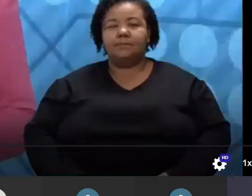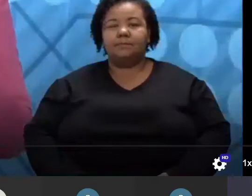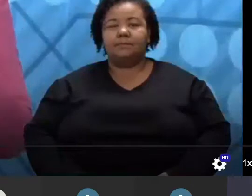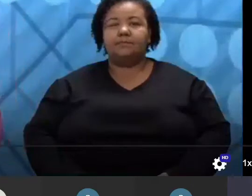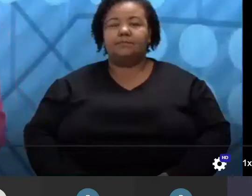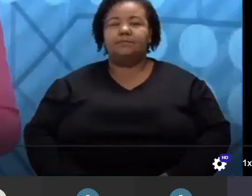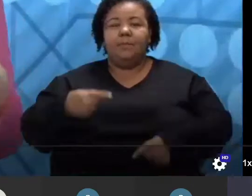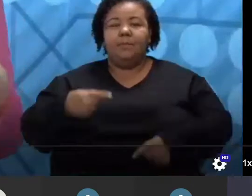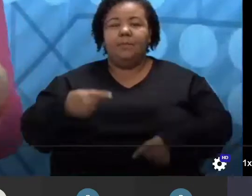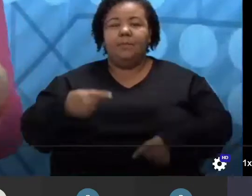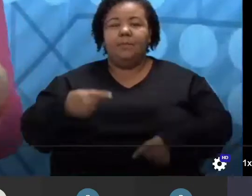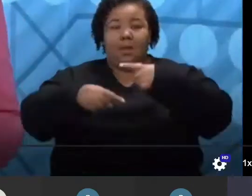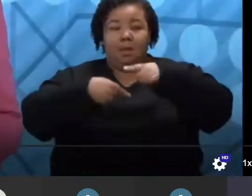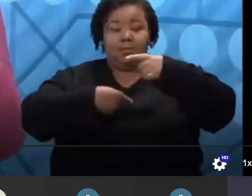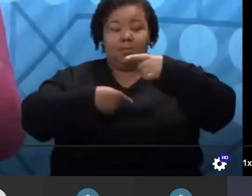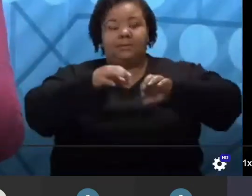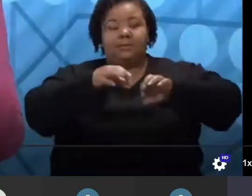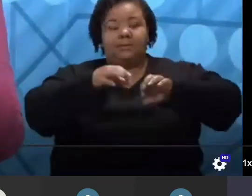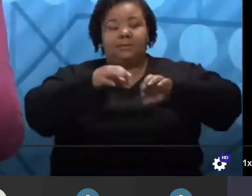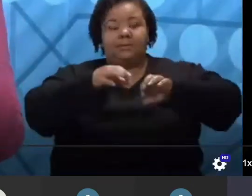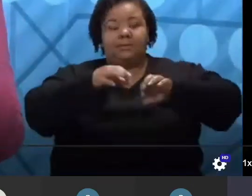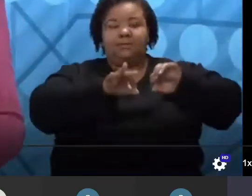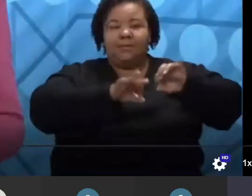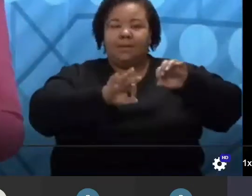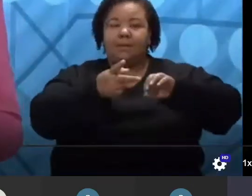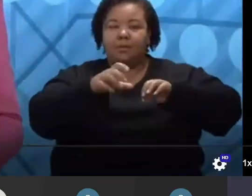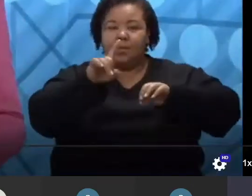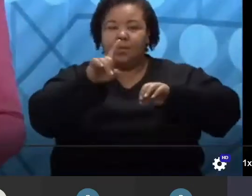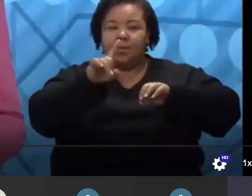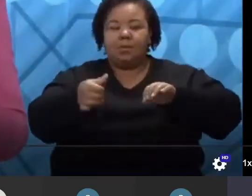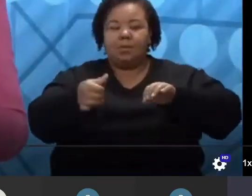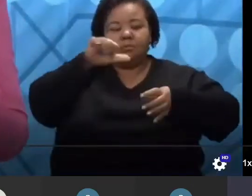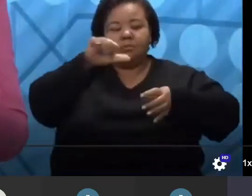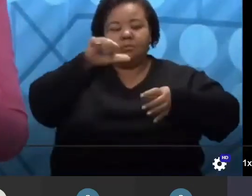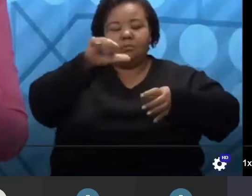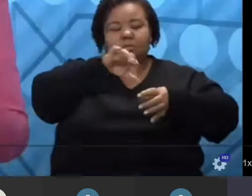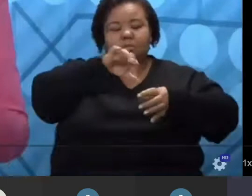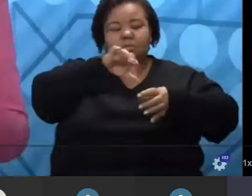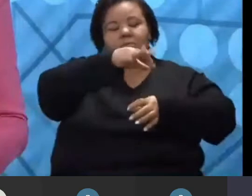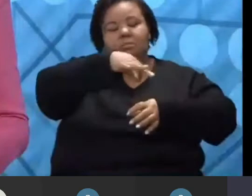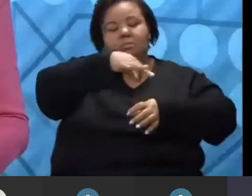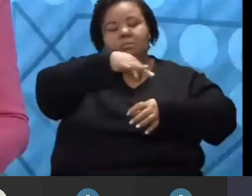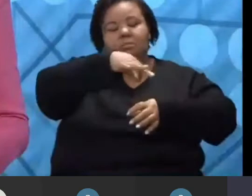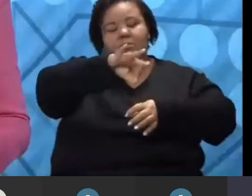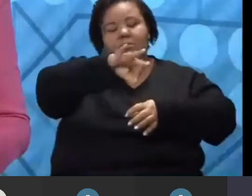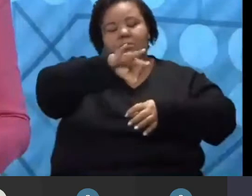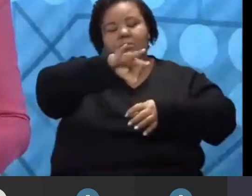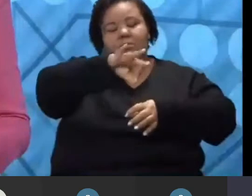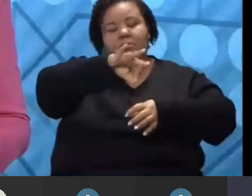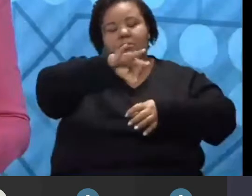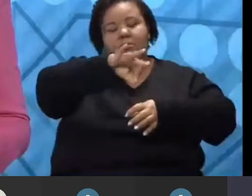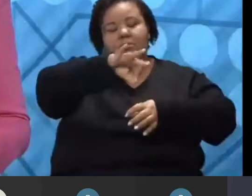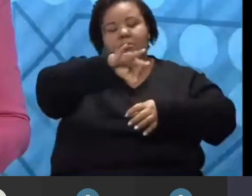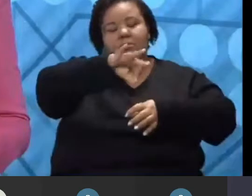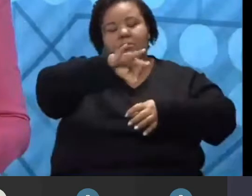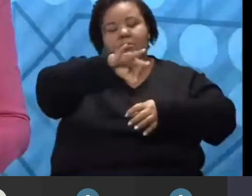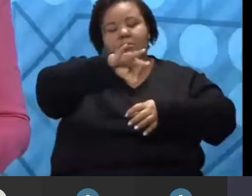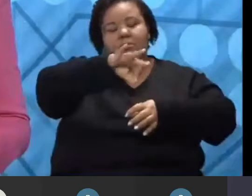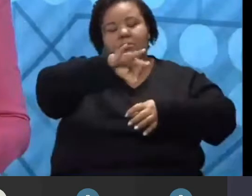Bom, após o preparo desse meio, então, nesse primeiro momento, o que a gente observou? Nós observamos a